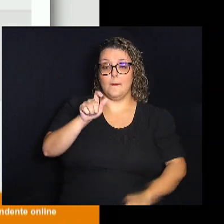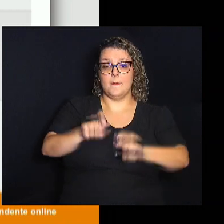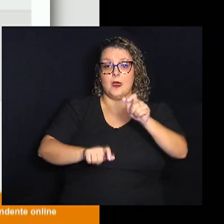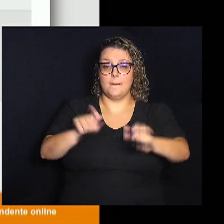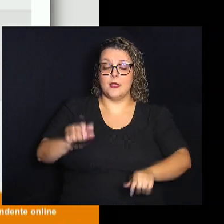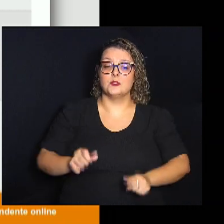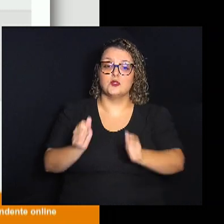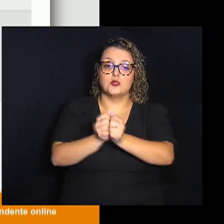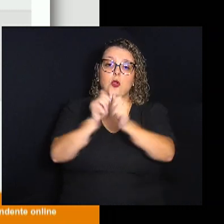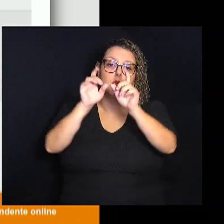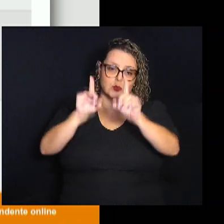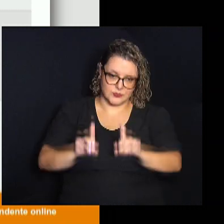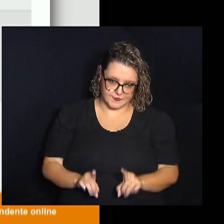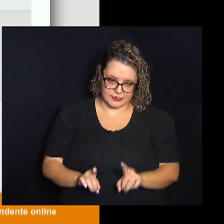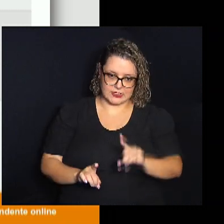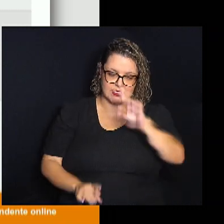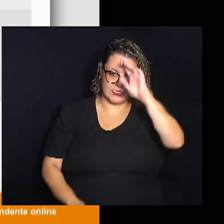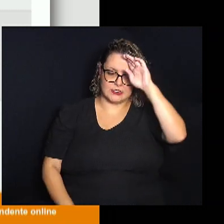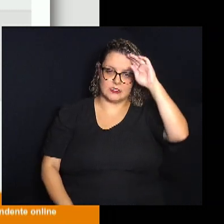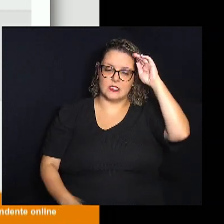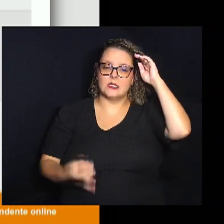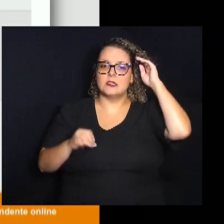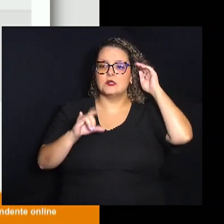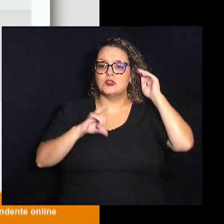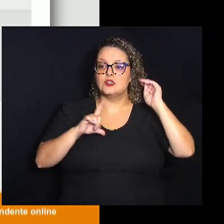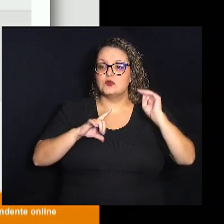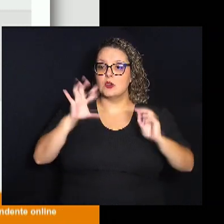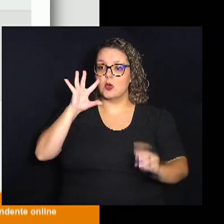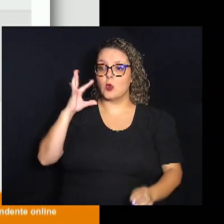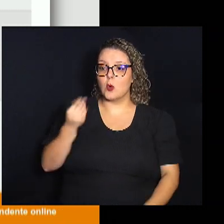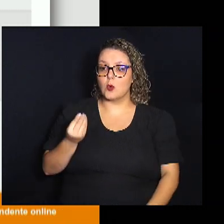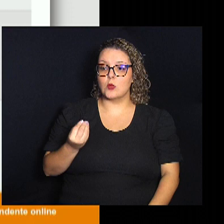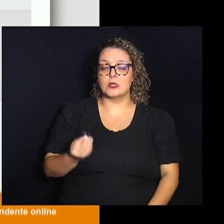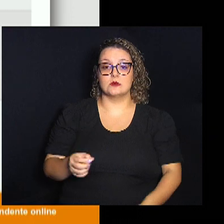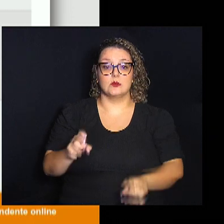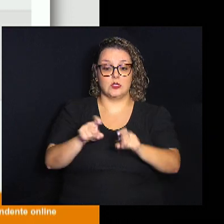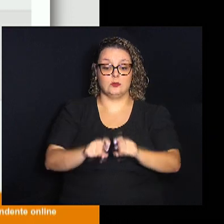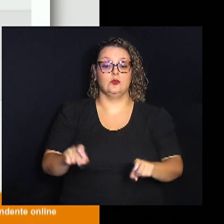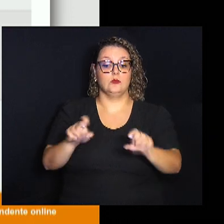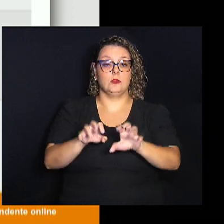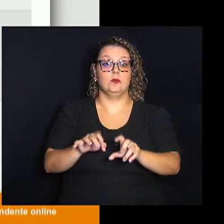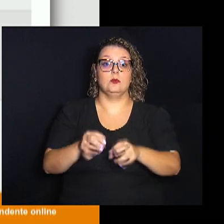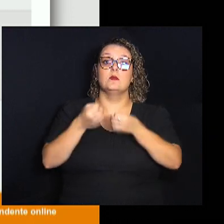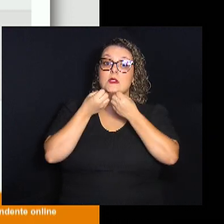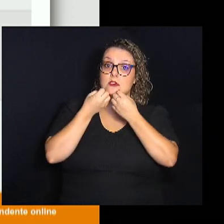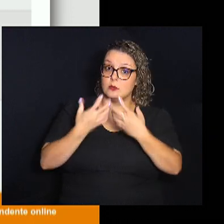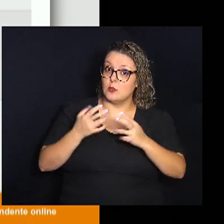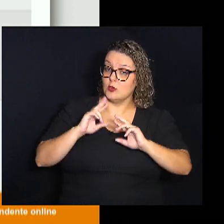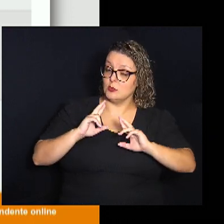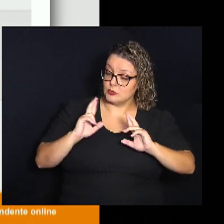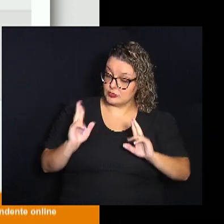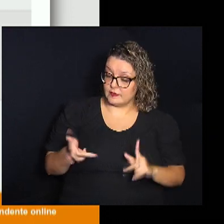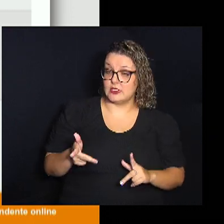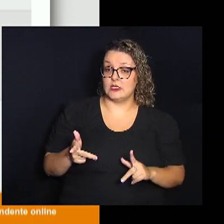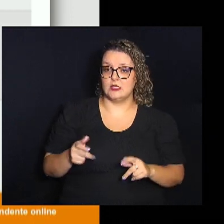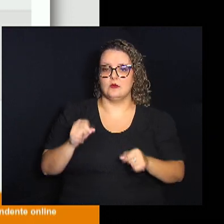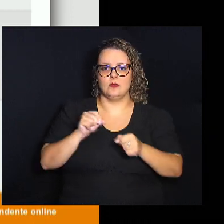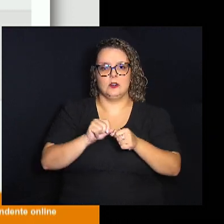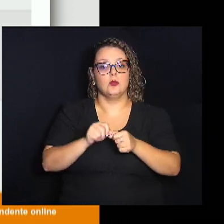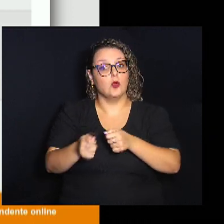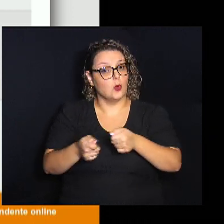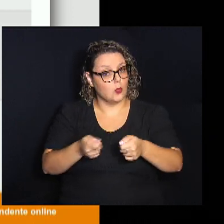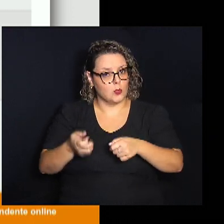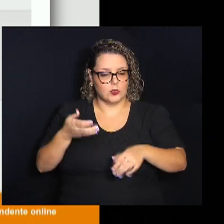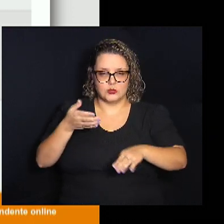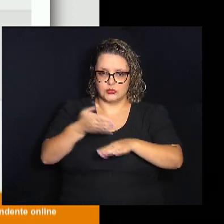com deficiência. Se você tiver um conhecimento em informática, vai ser um diferencial, vai realizar o controle de acesso